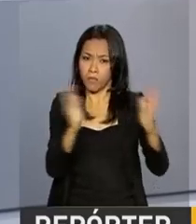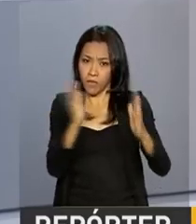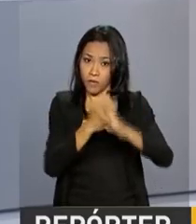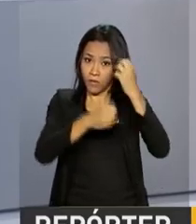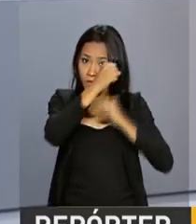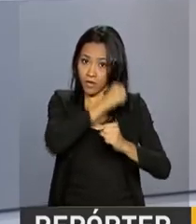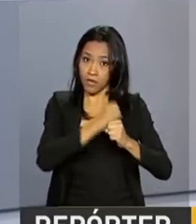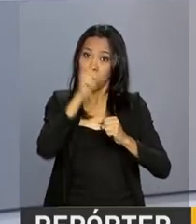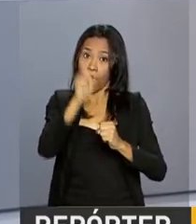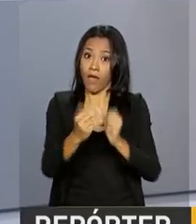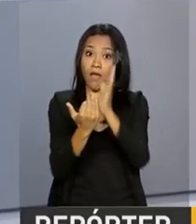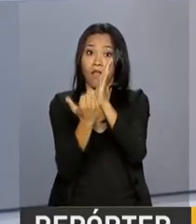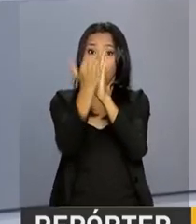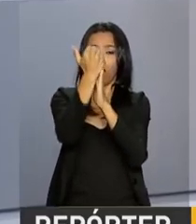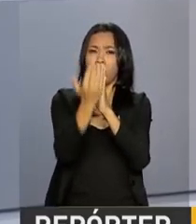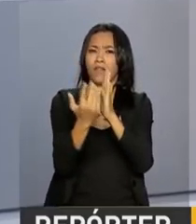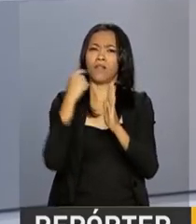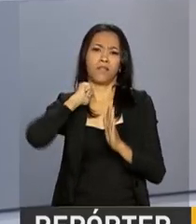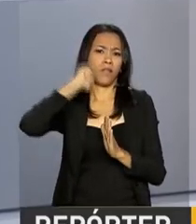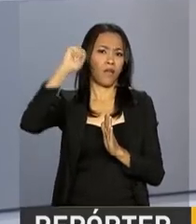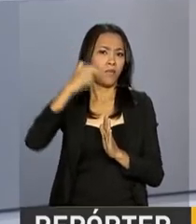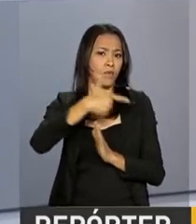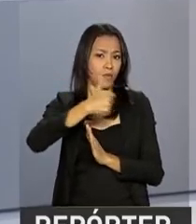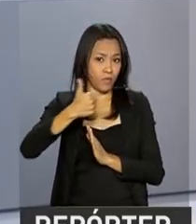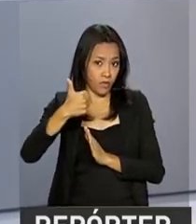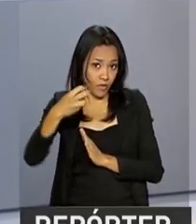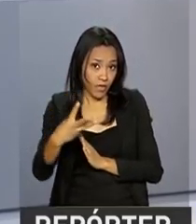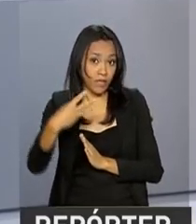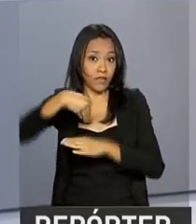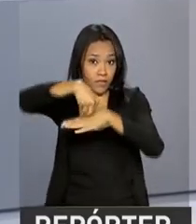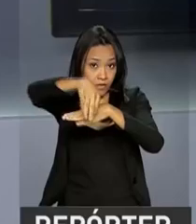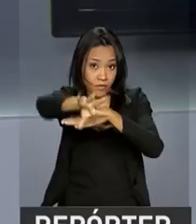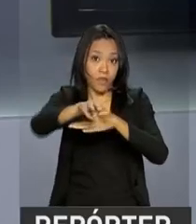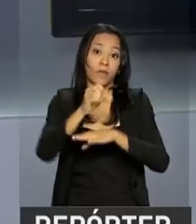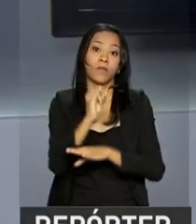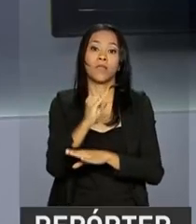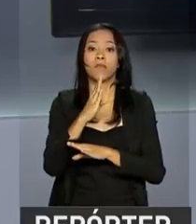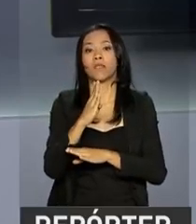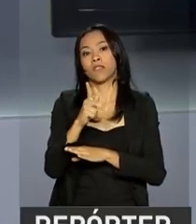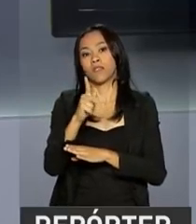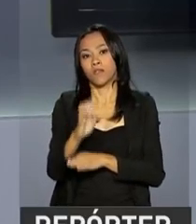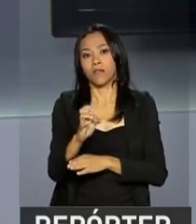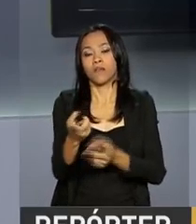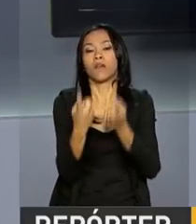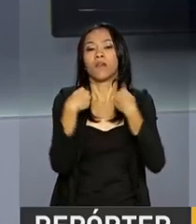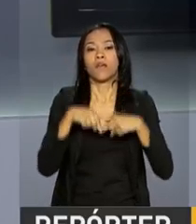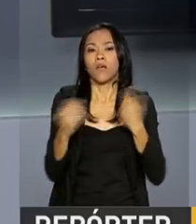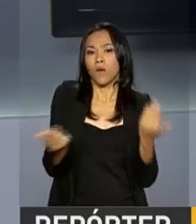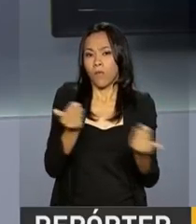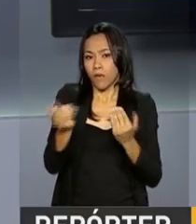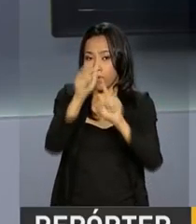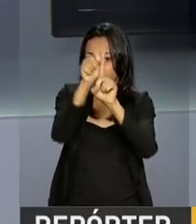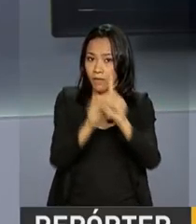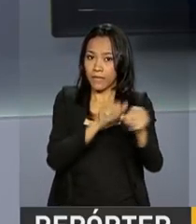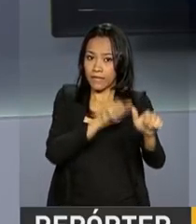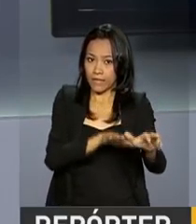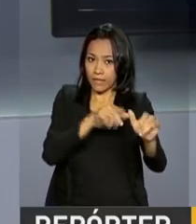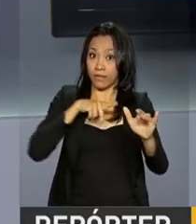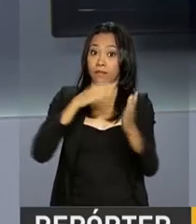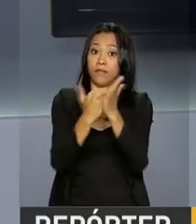a taxa mais elevada desde abril de 2013, informou o IBGE. Em comparação a setembro, houve elevação